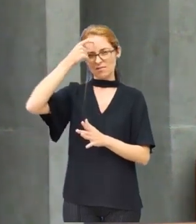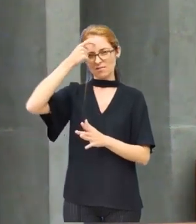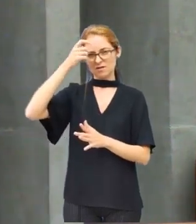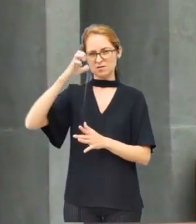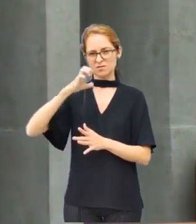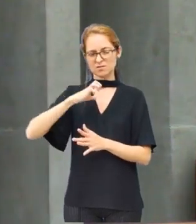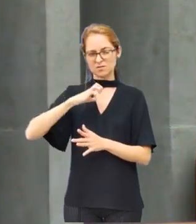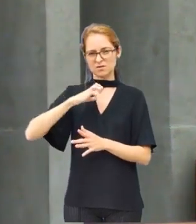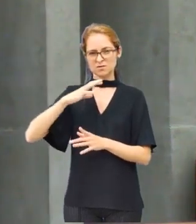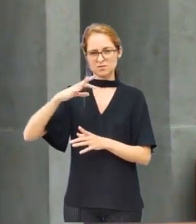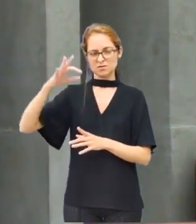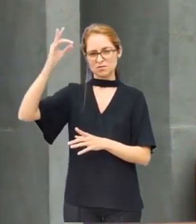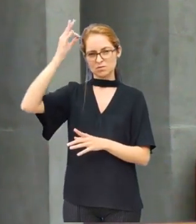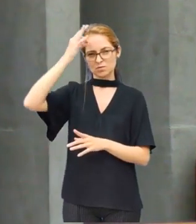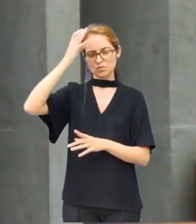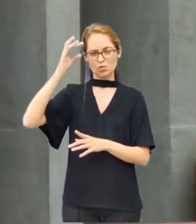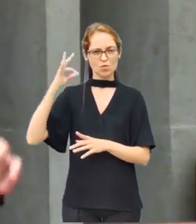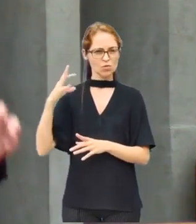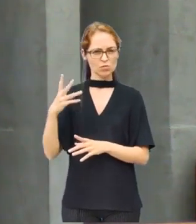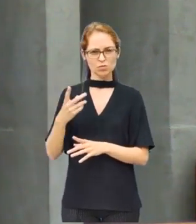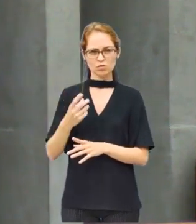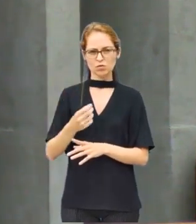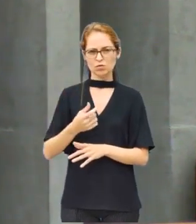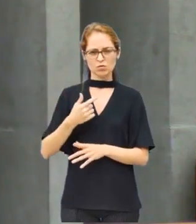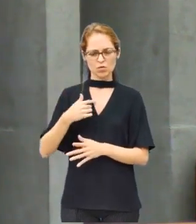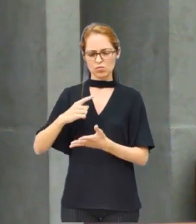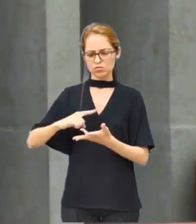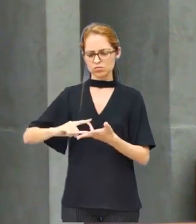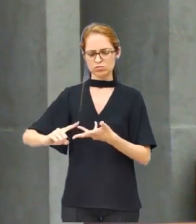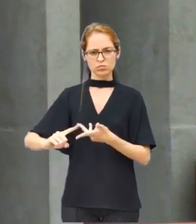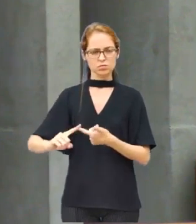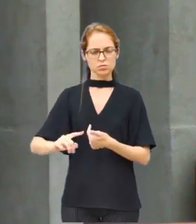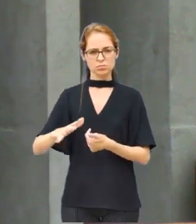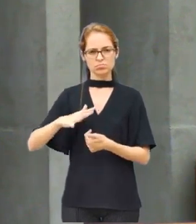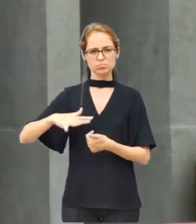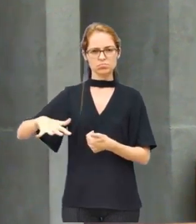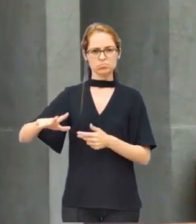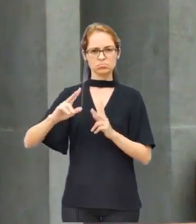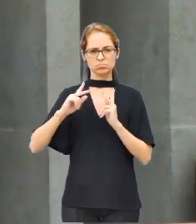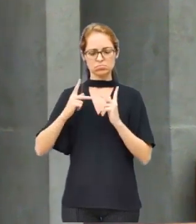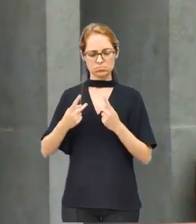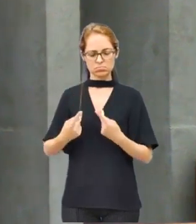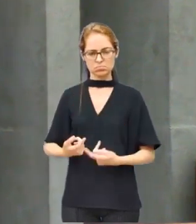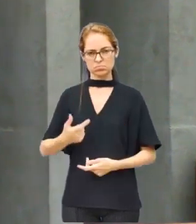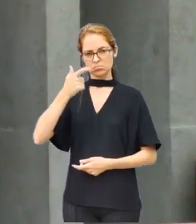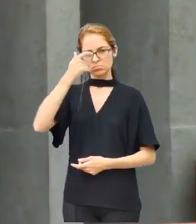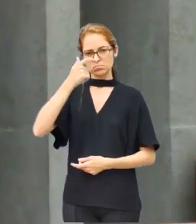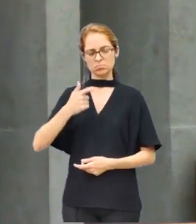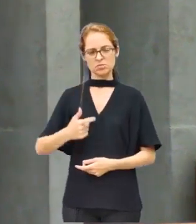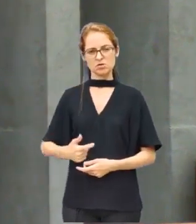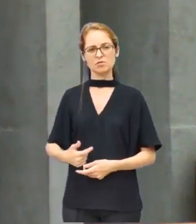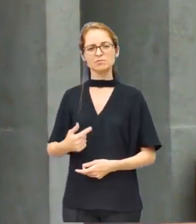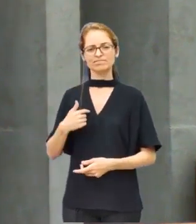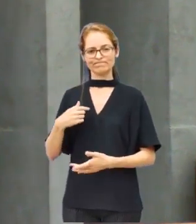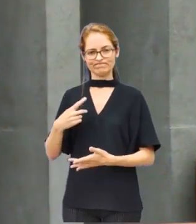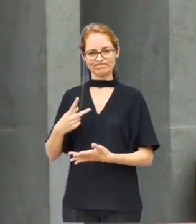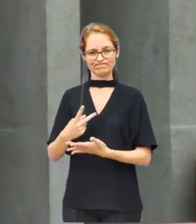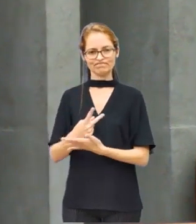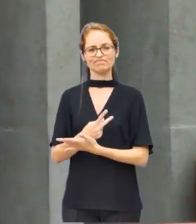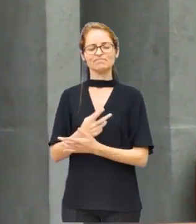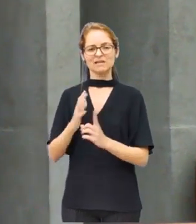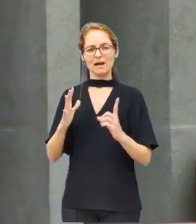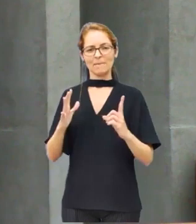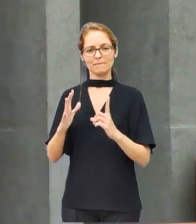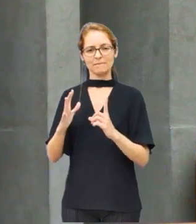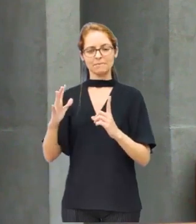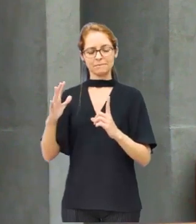moral, espiritual. Tudo e todas as áreas da humanidade, do homem, foram afetadas por conta desse